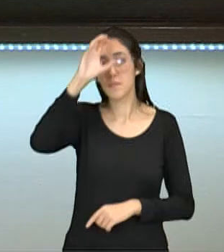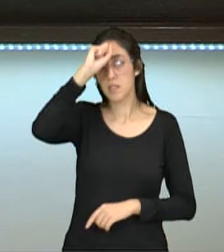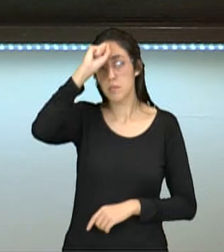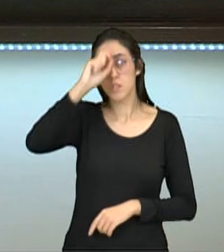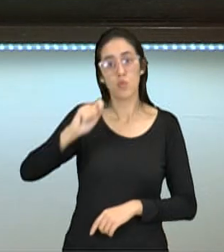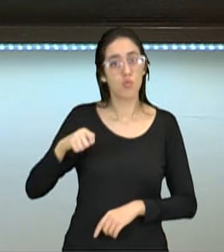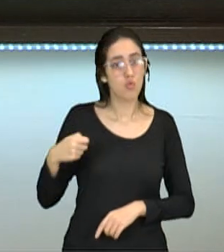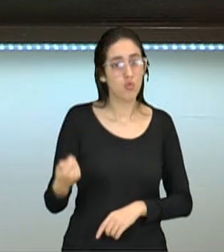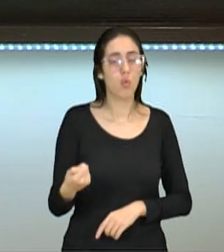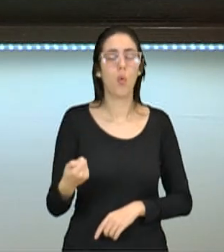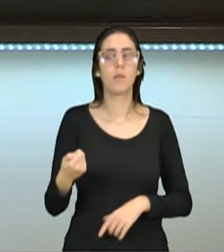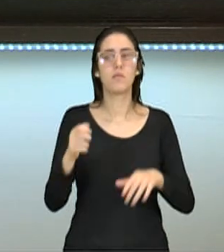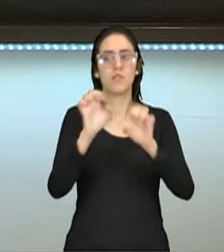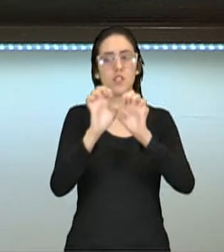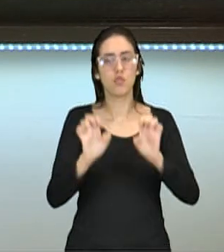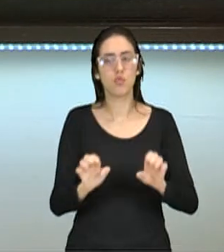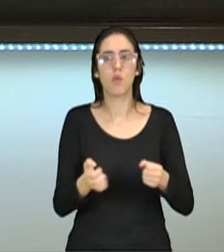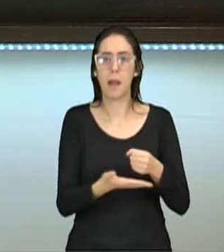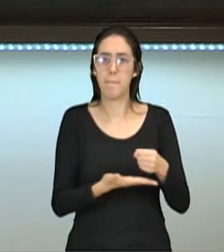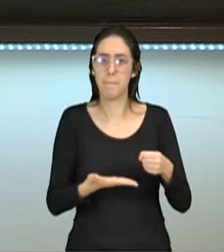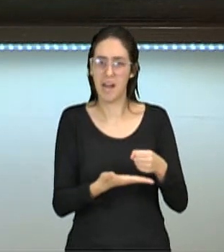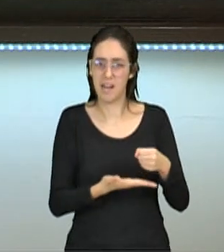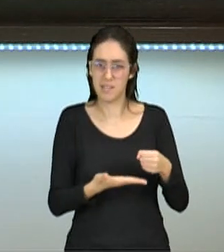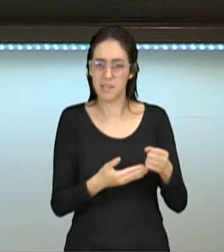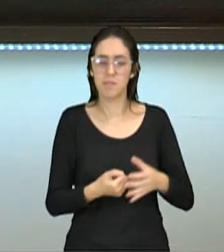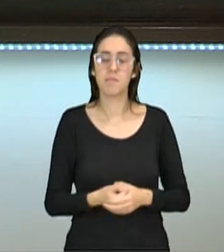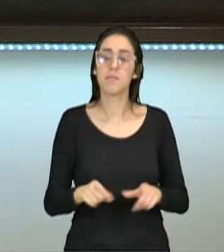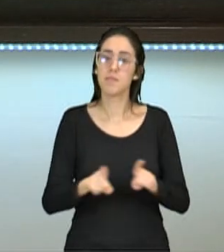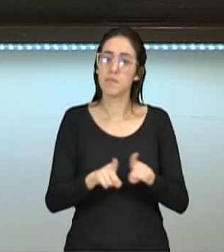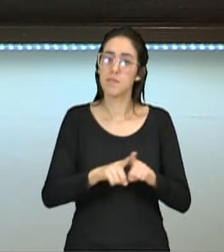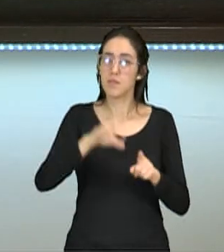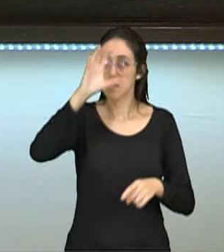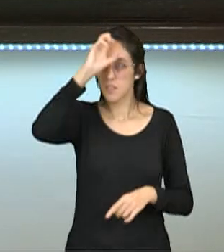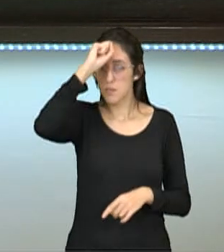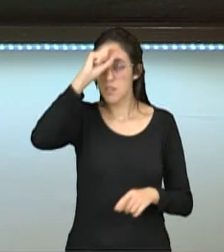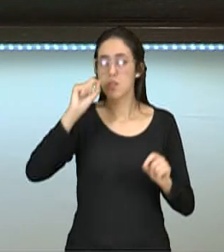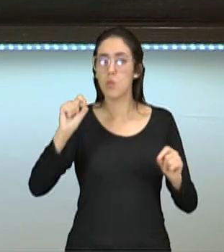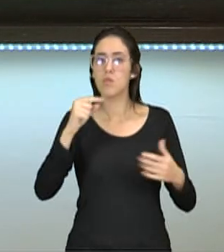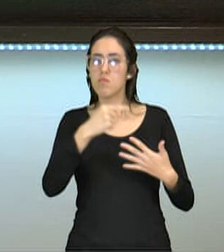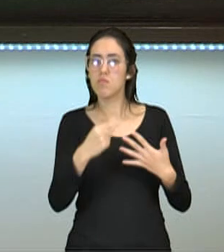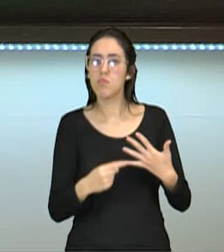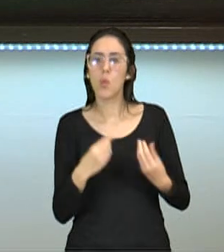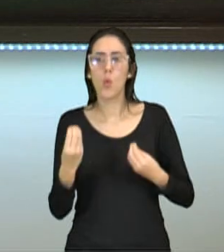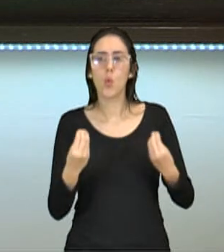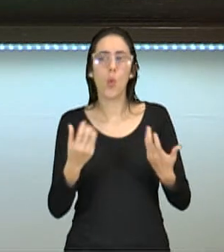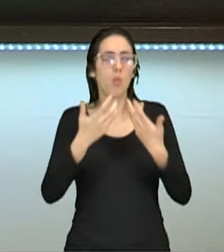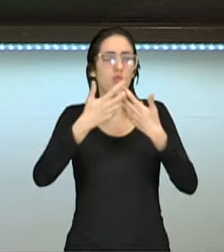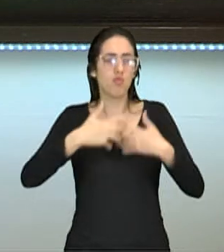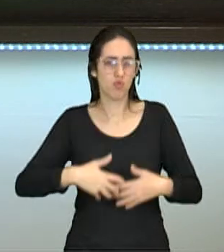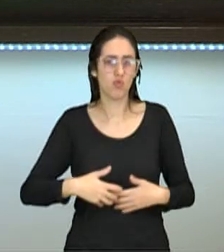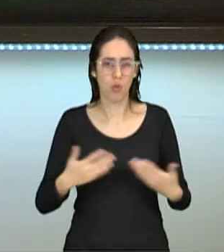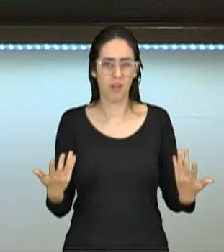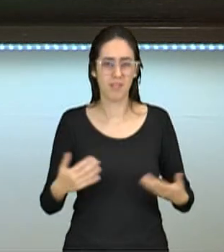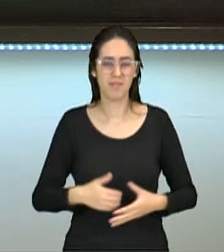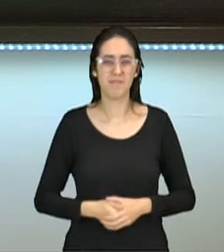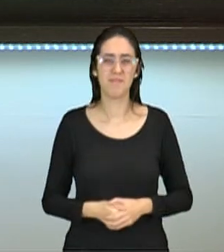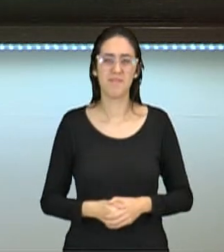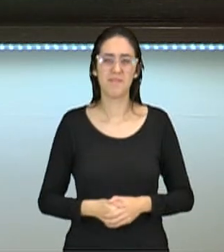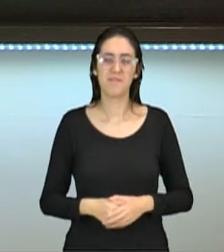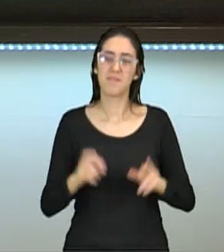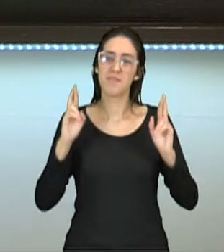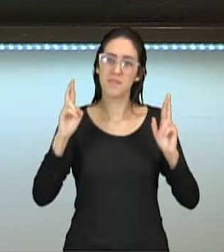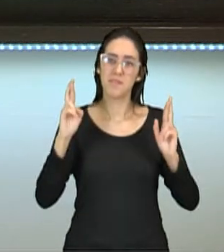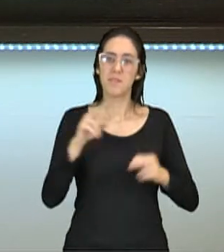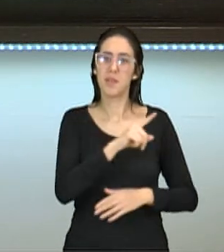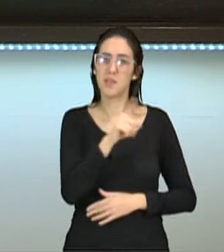aí sobre as suas estruturas básicas e os princípios de funcionamento desses dois sistemas. Então, espero